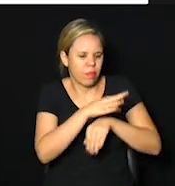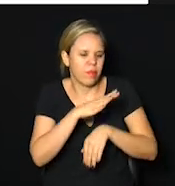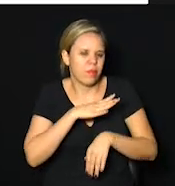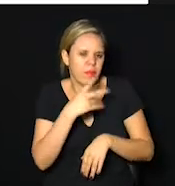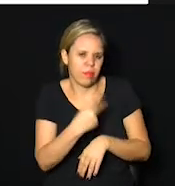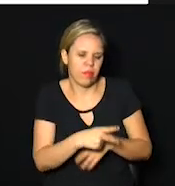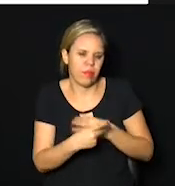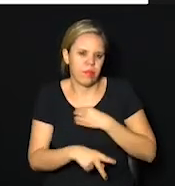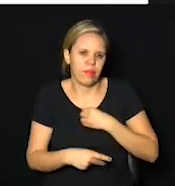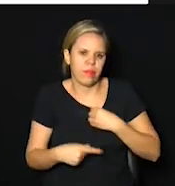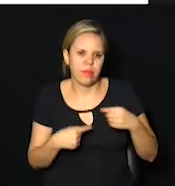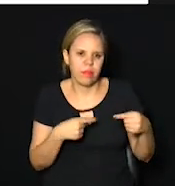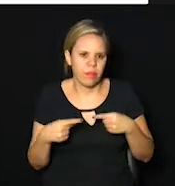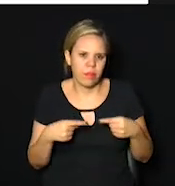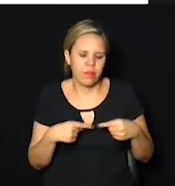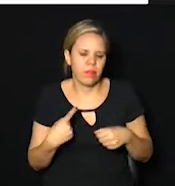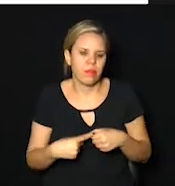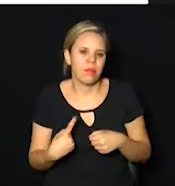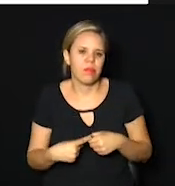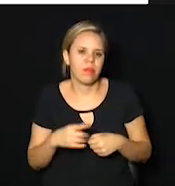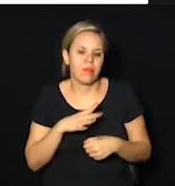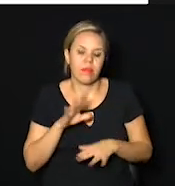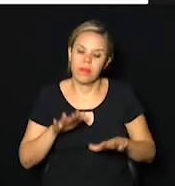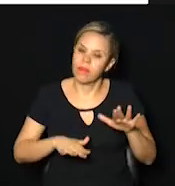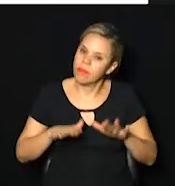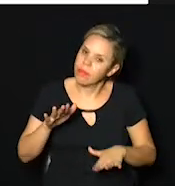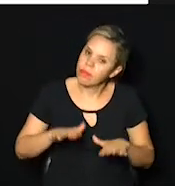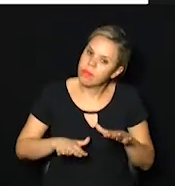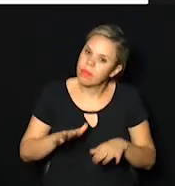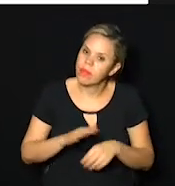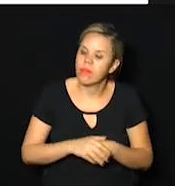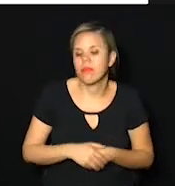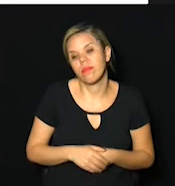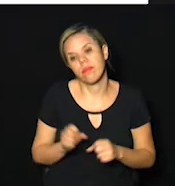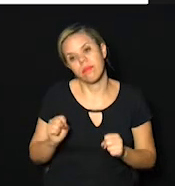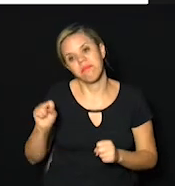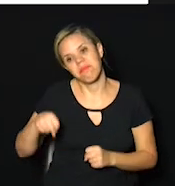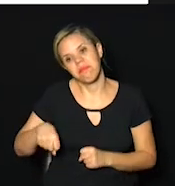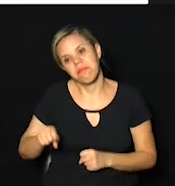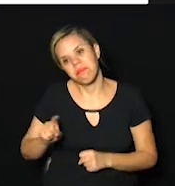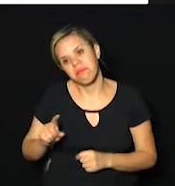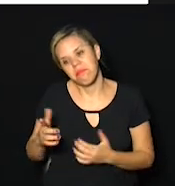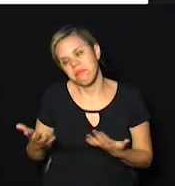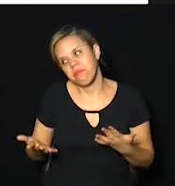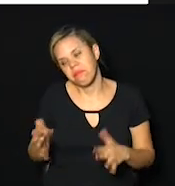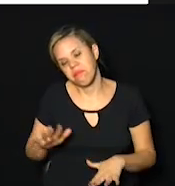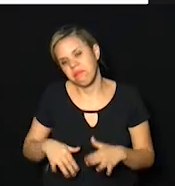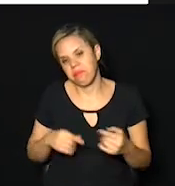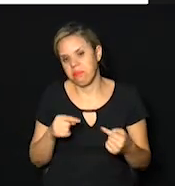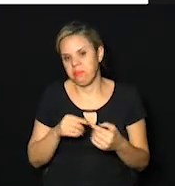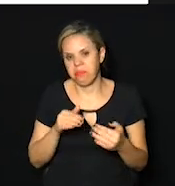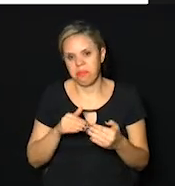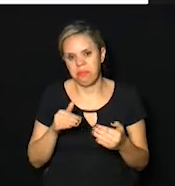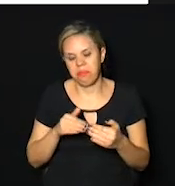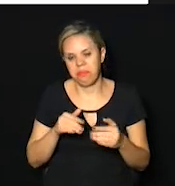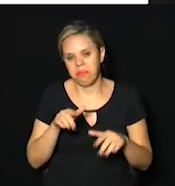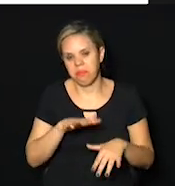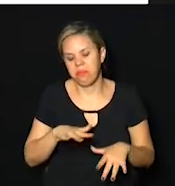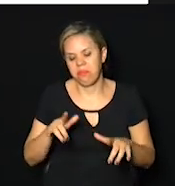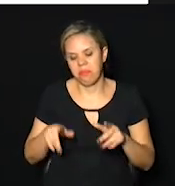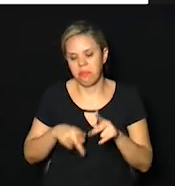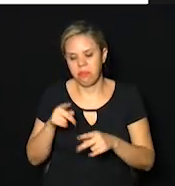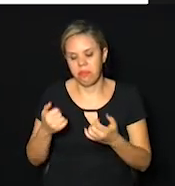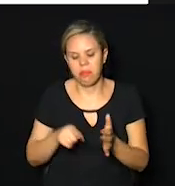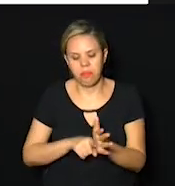pena levar para a disputa municipal? Depende. Pode ser que sim, de acordo com o que o ambiente te diz, as pesquisas